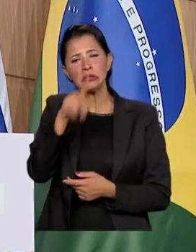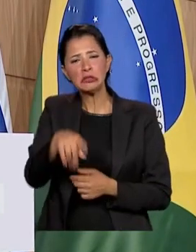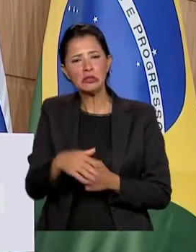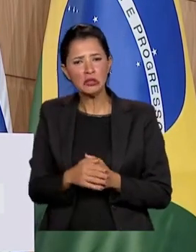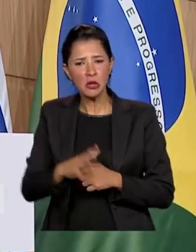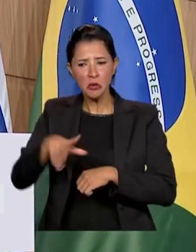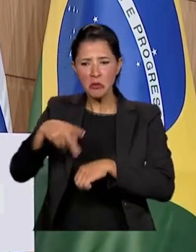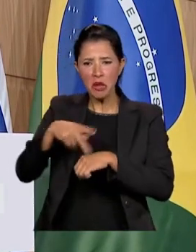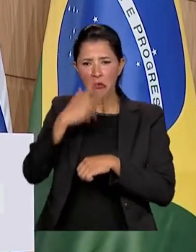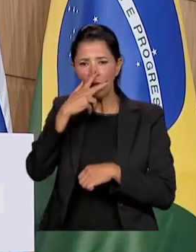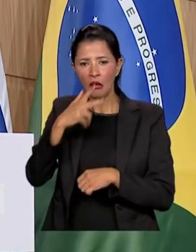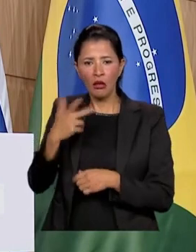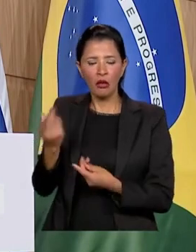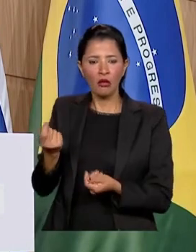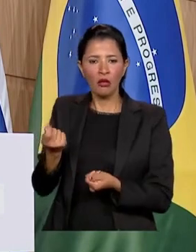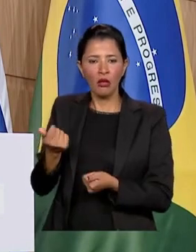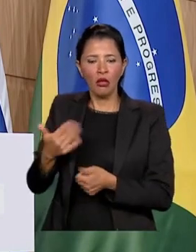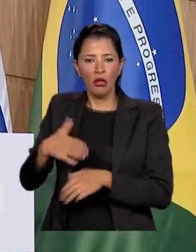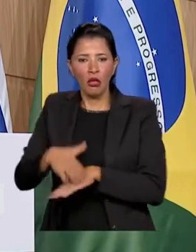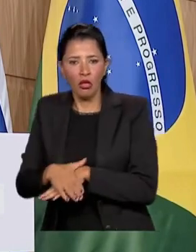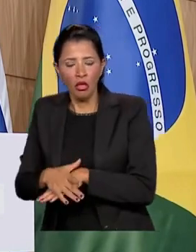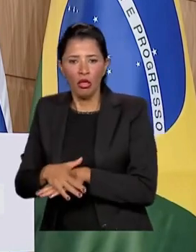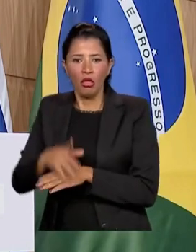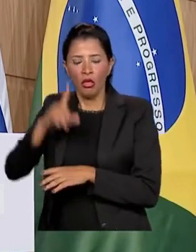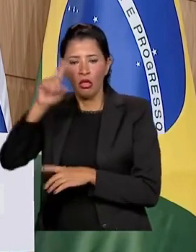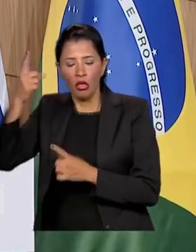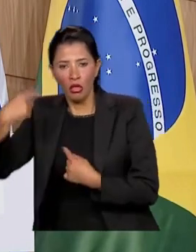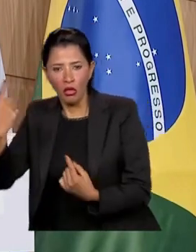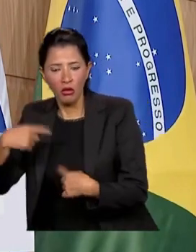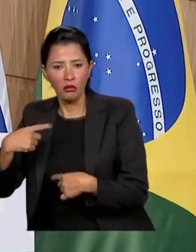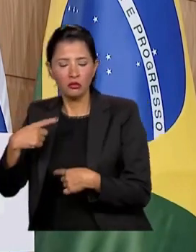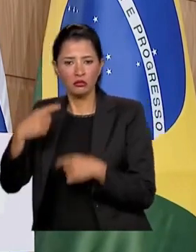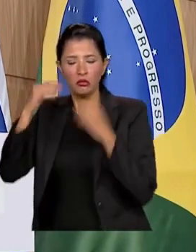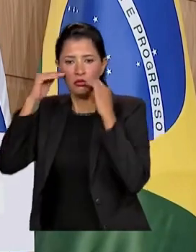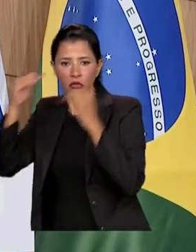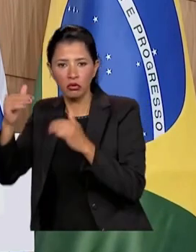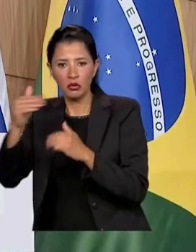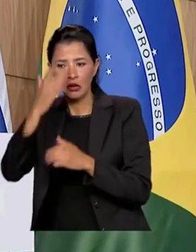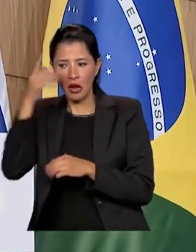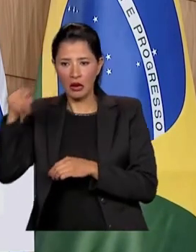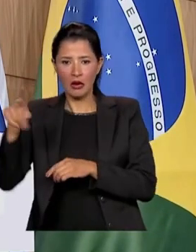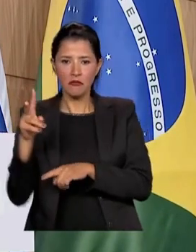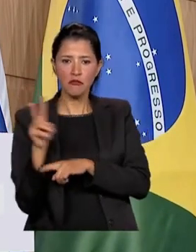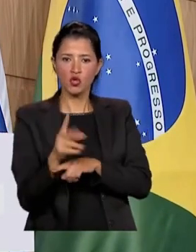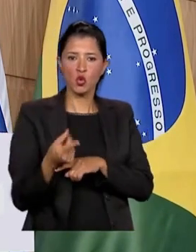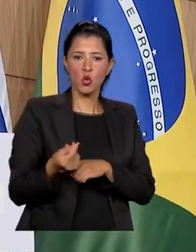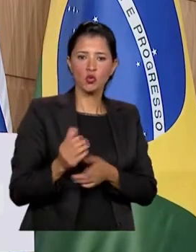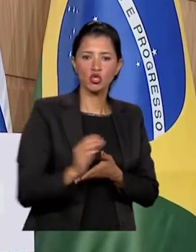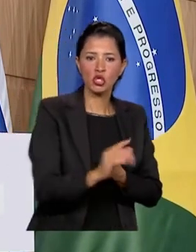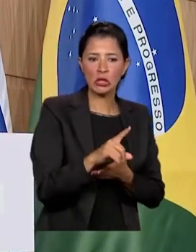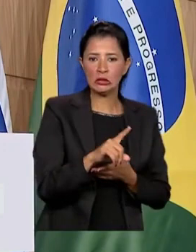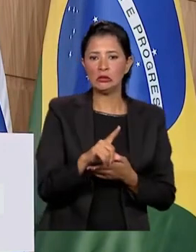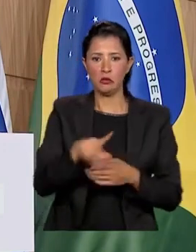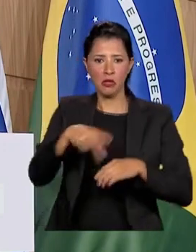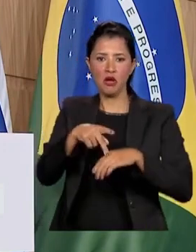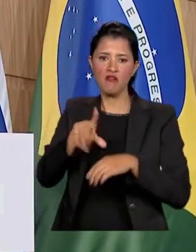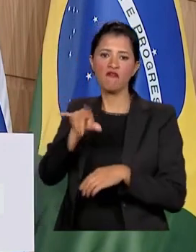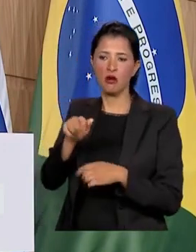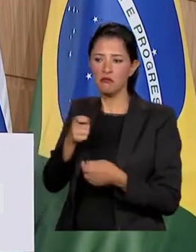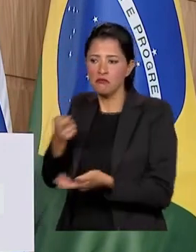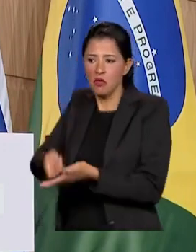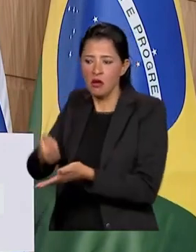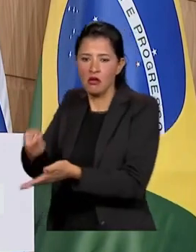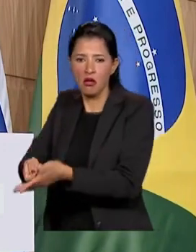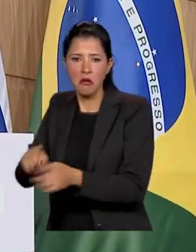os países virassem refém, sabe, daquele que emprestou dinheiro e que o país vai pagar, mas que as pessoas